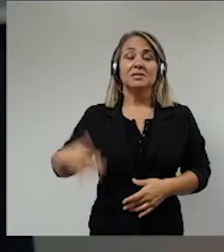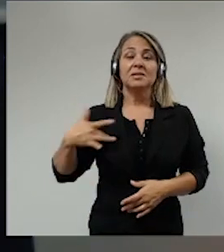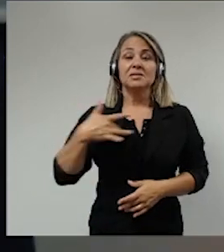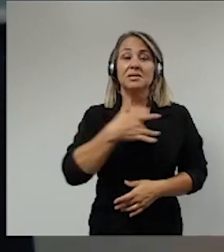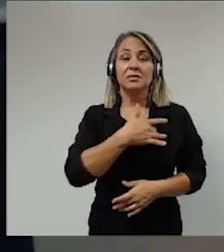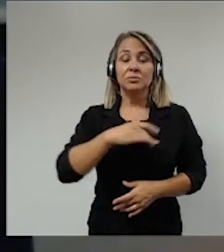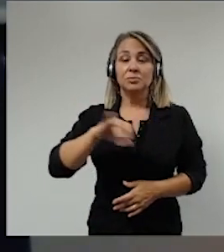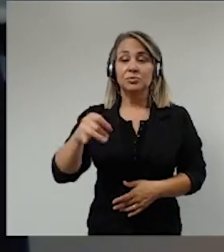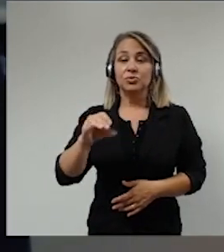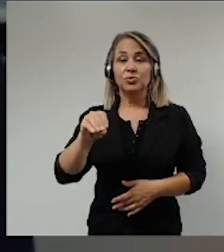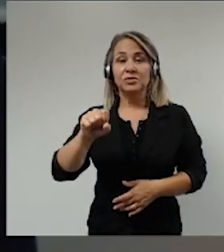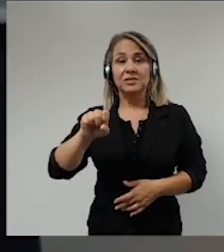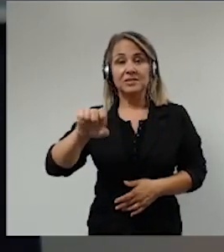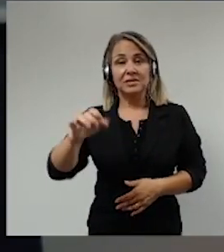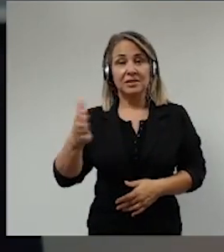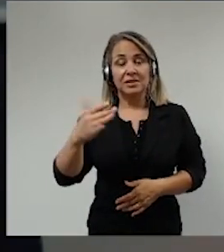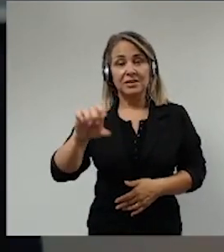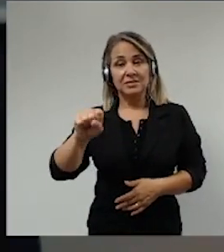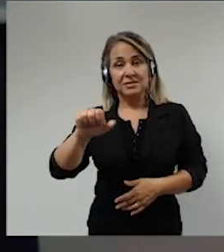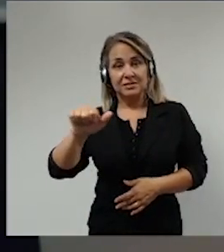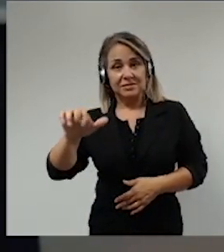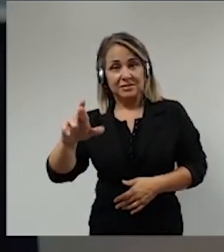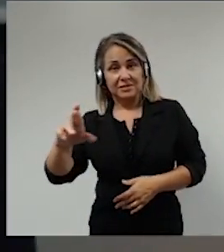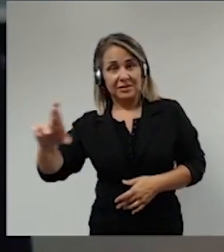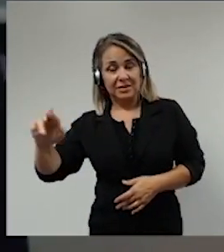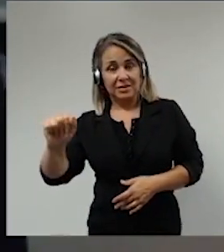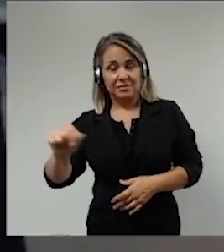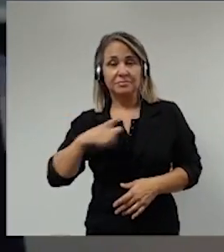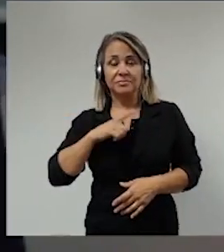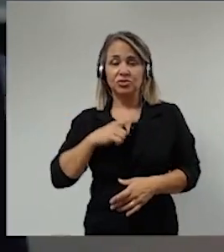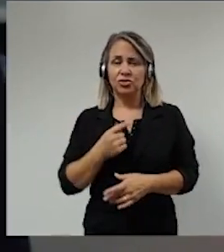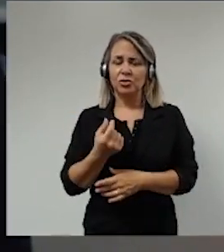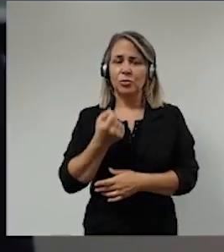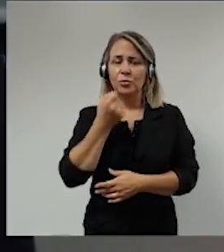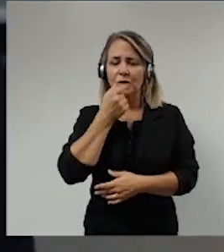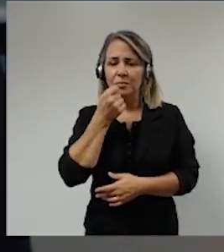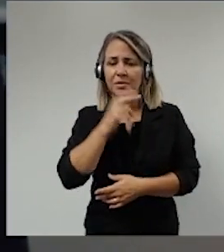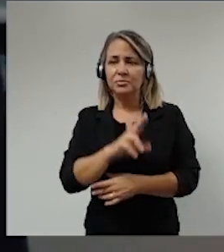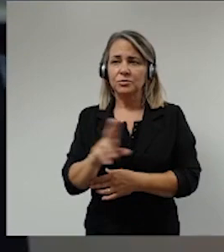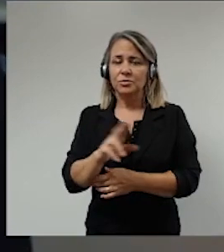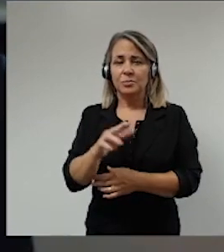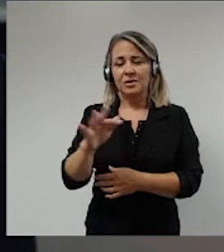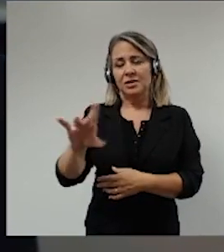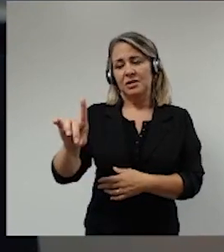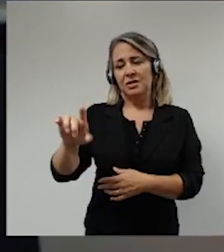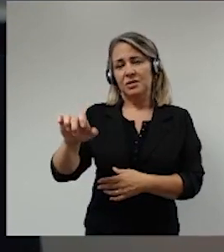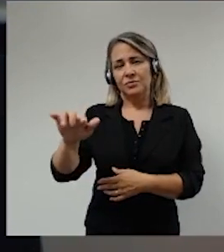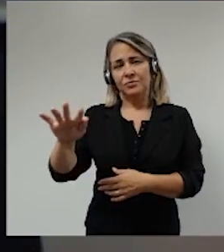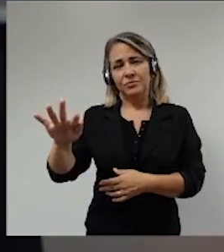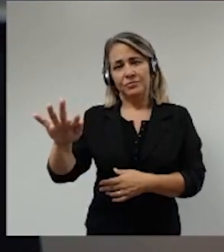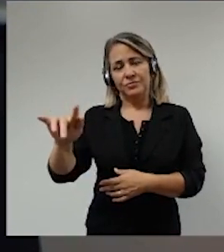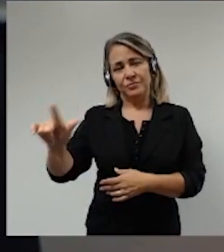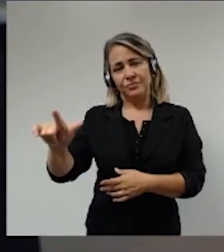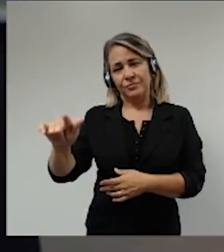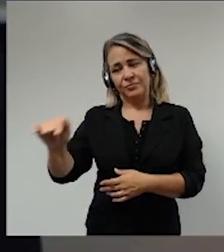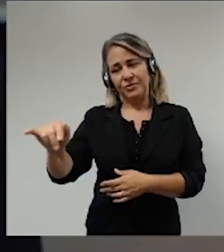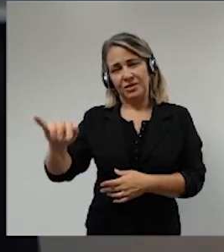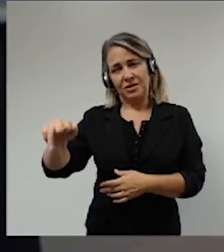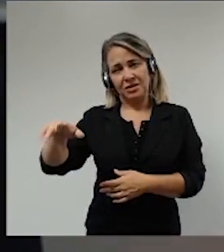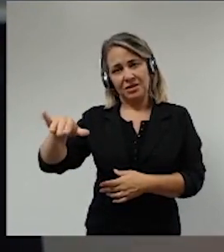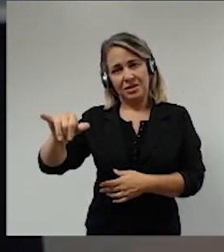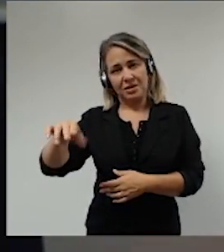ameaça de concessão de uma licença compulsória para um medicamento chamado Neofinavir, que era usado no tratamento da